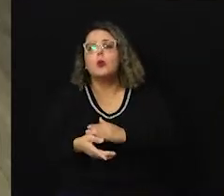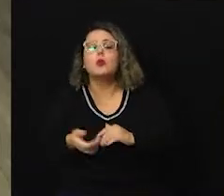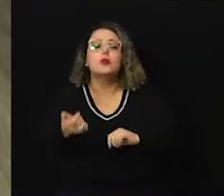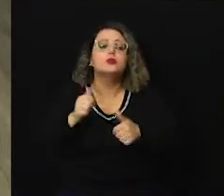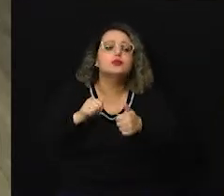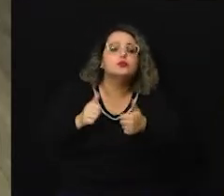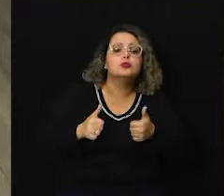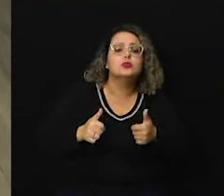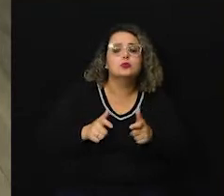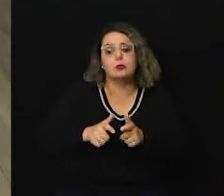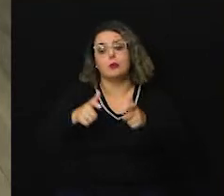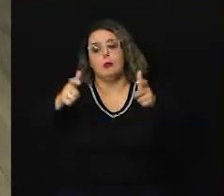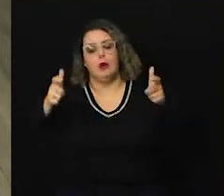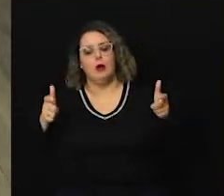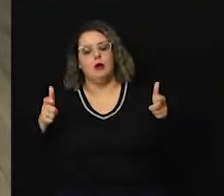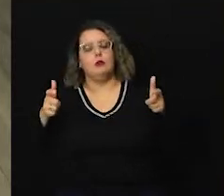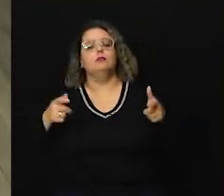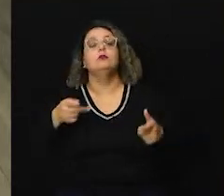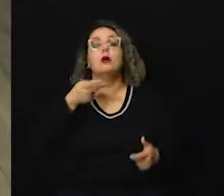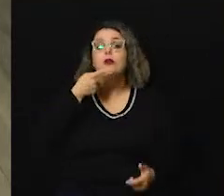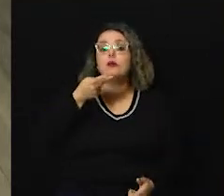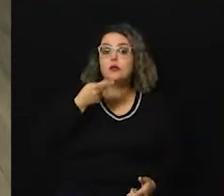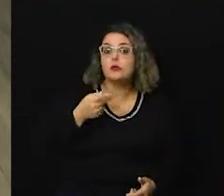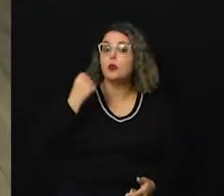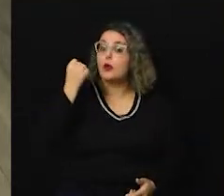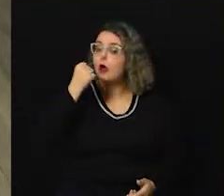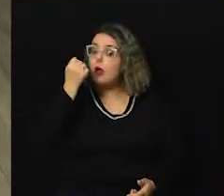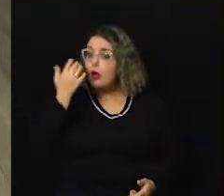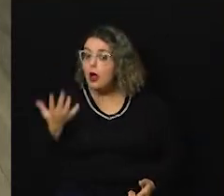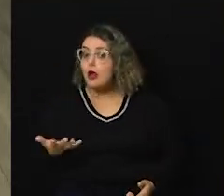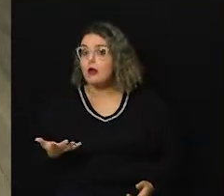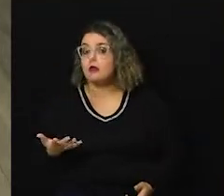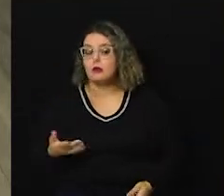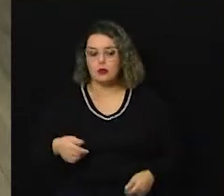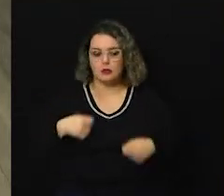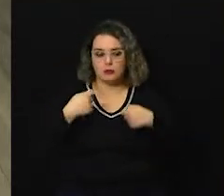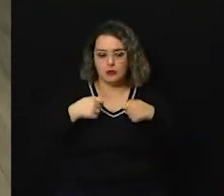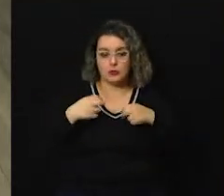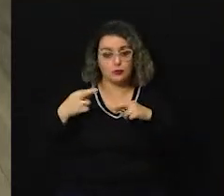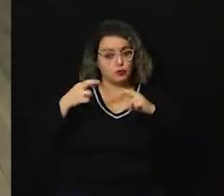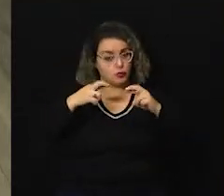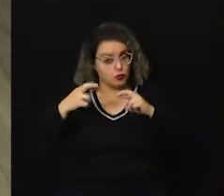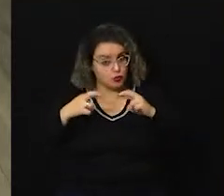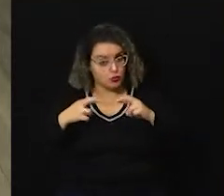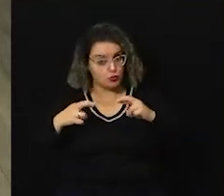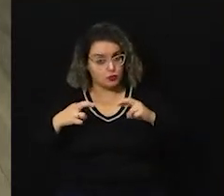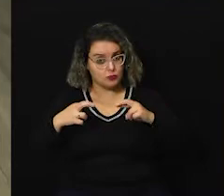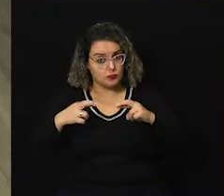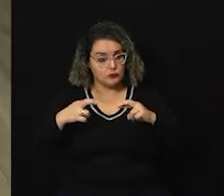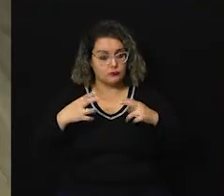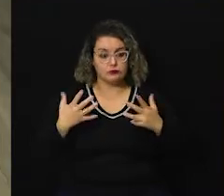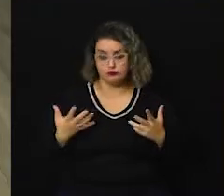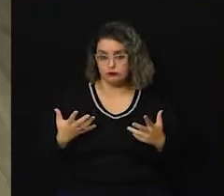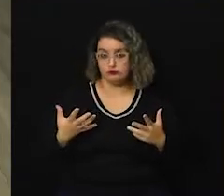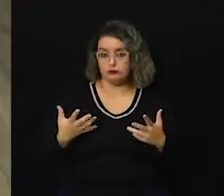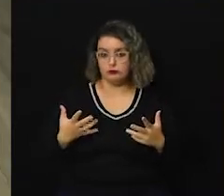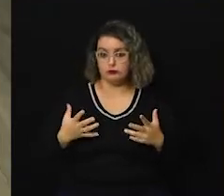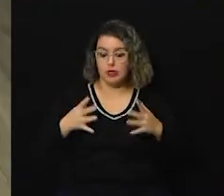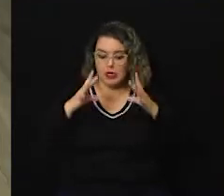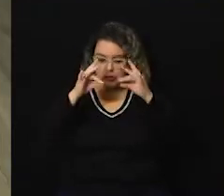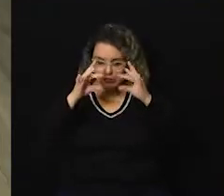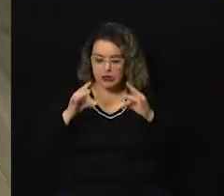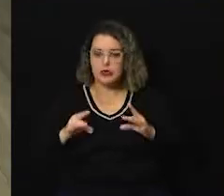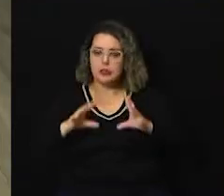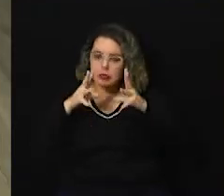avaliar a situação macro estamos falando de uma situação muito grave que precisa de uma análise mais mais